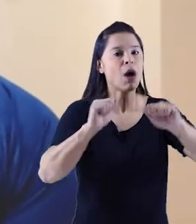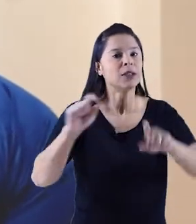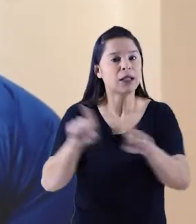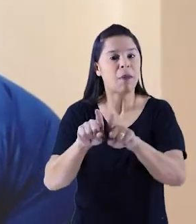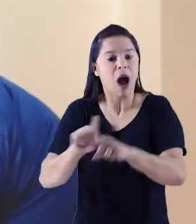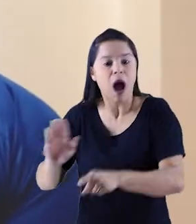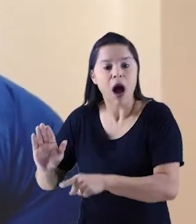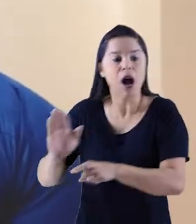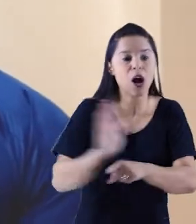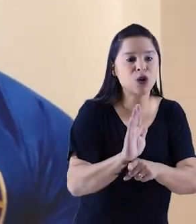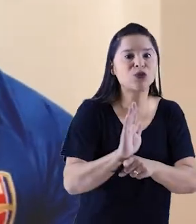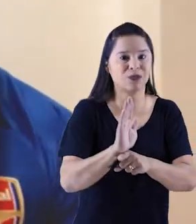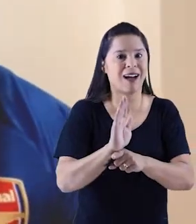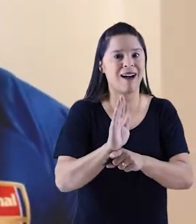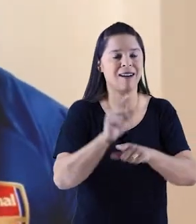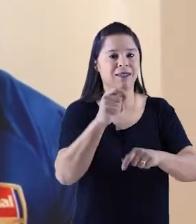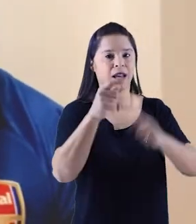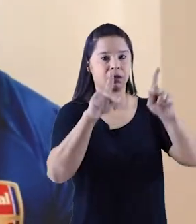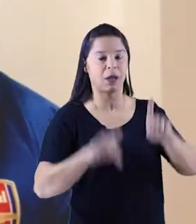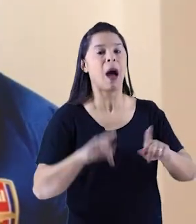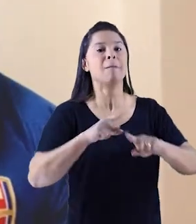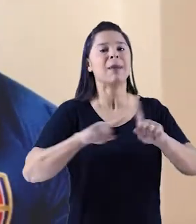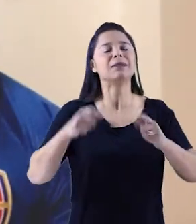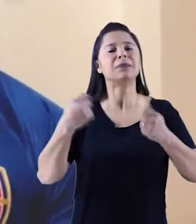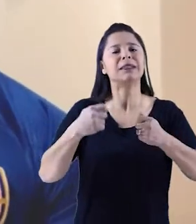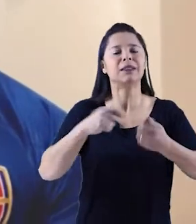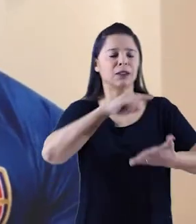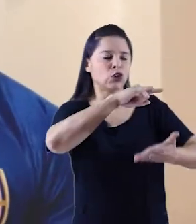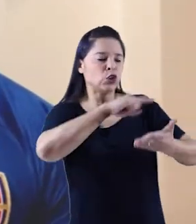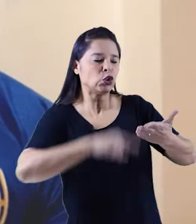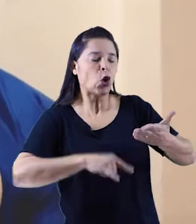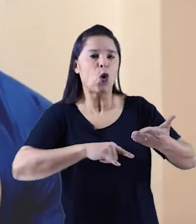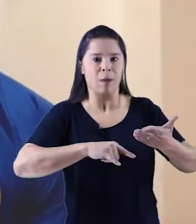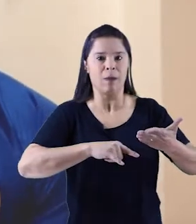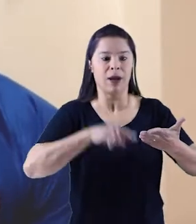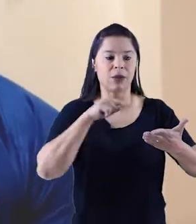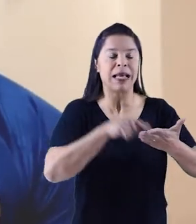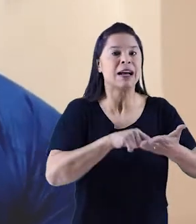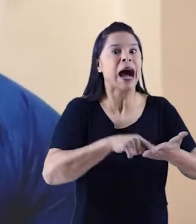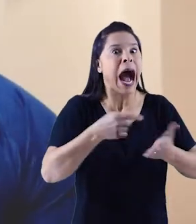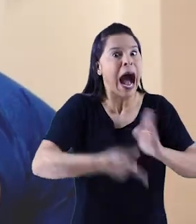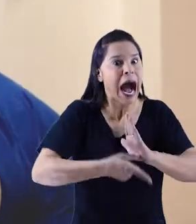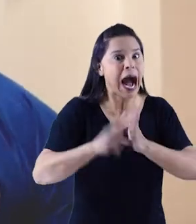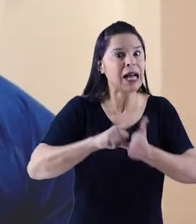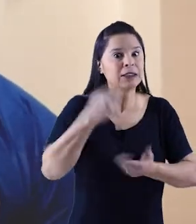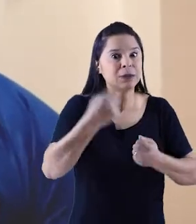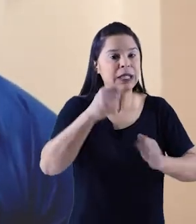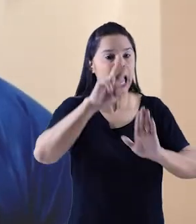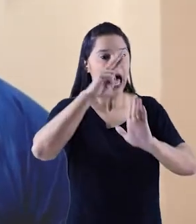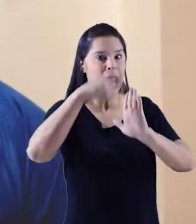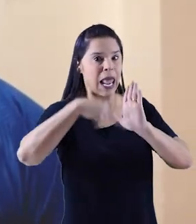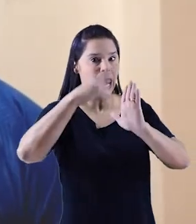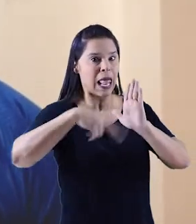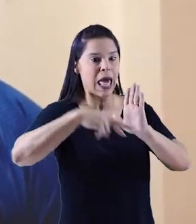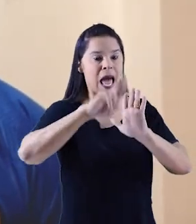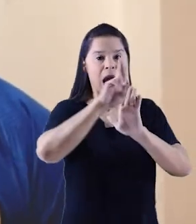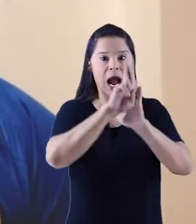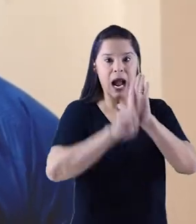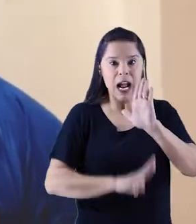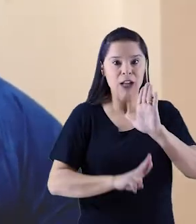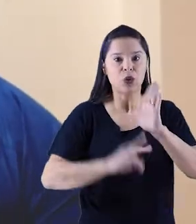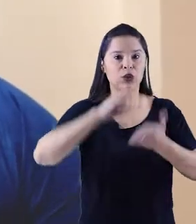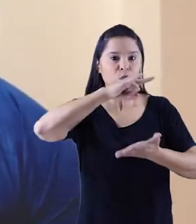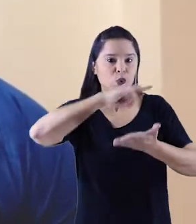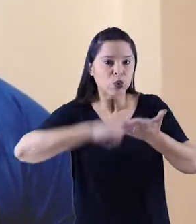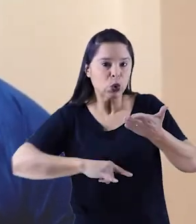profissionais possam ter acesso. E caso seja necessário emitir algum documento externo, não deixe de ler a resolução específica sobre